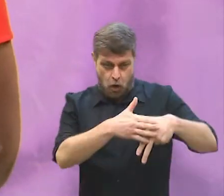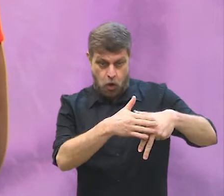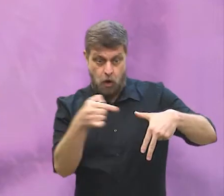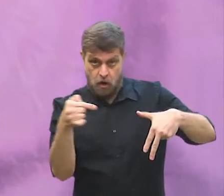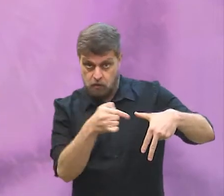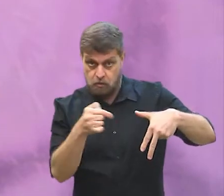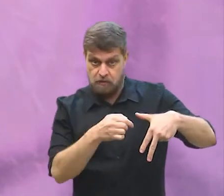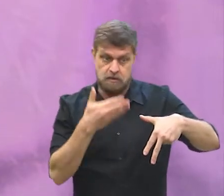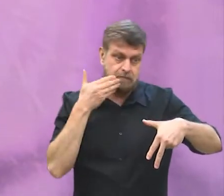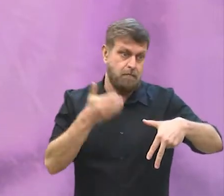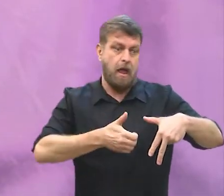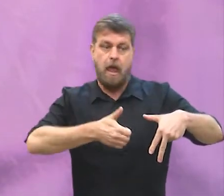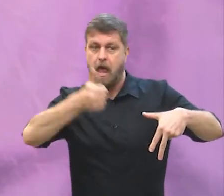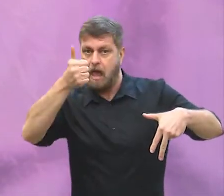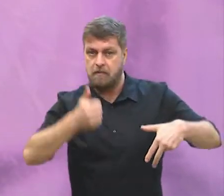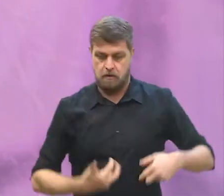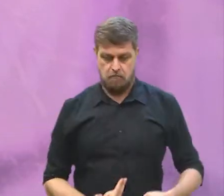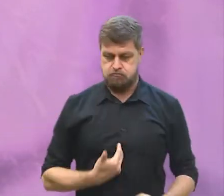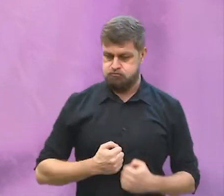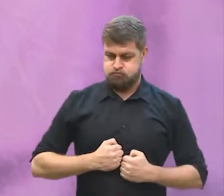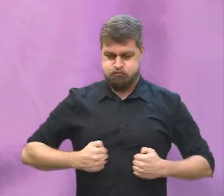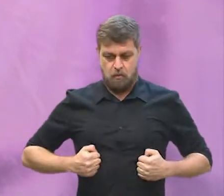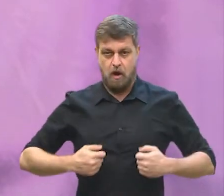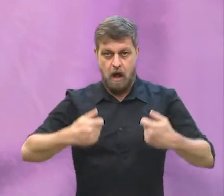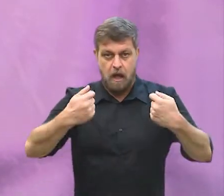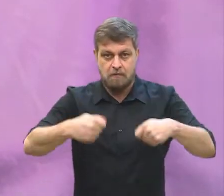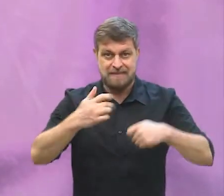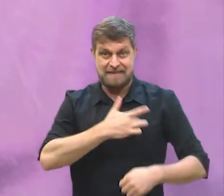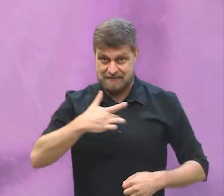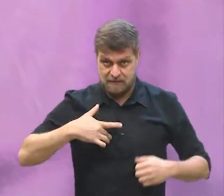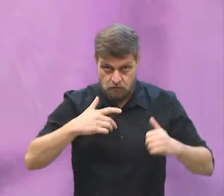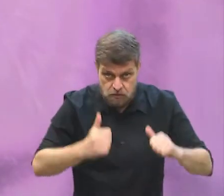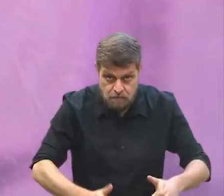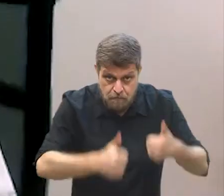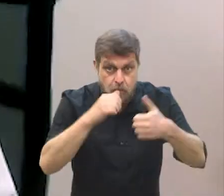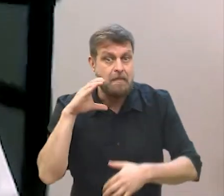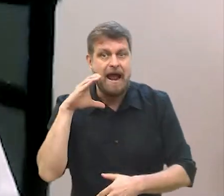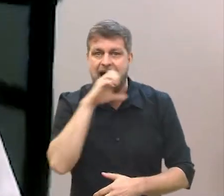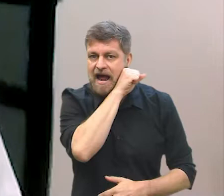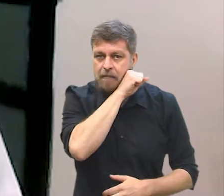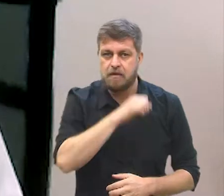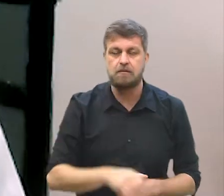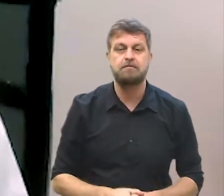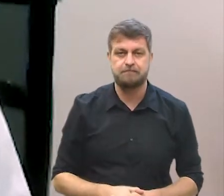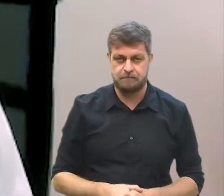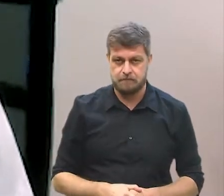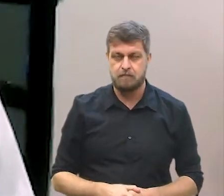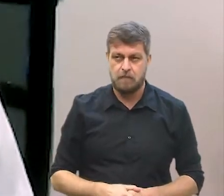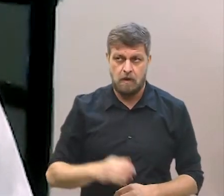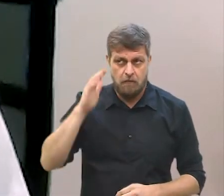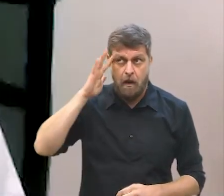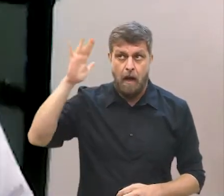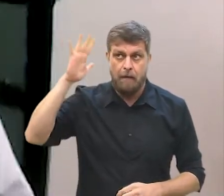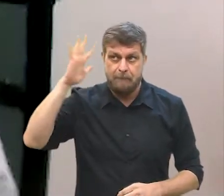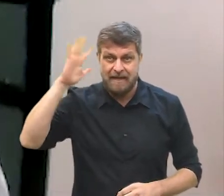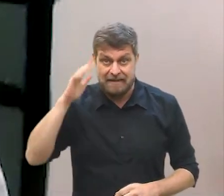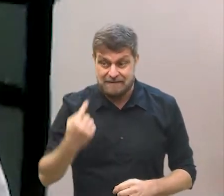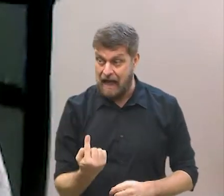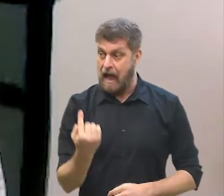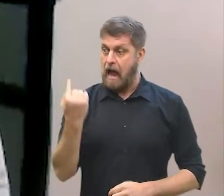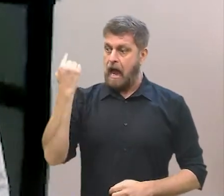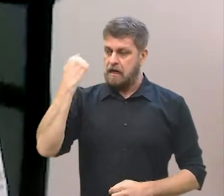né? Já que é menos invasiva, a recuperação então é mais rápida. Totalmente. Você pensa que era uma cirurgia que antes